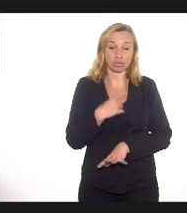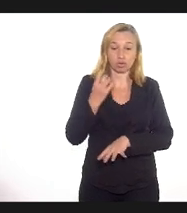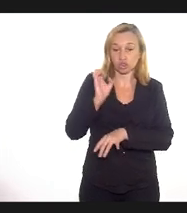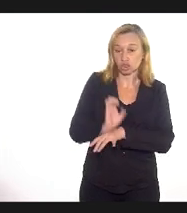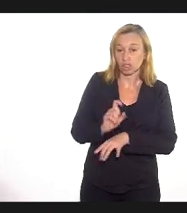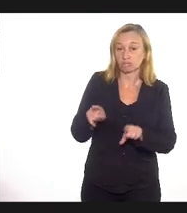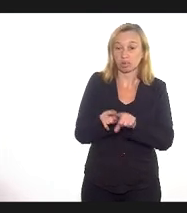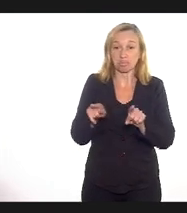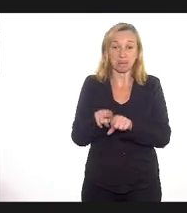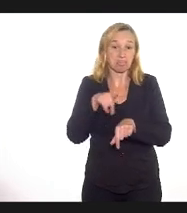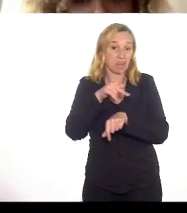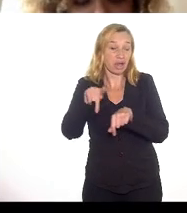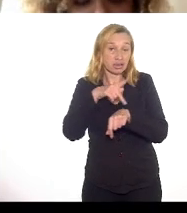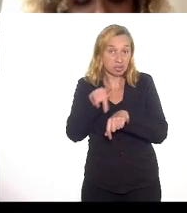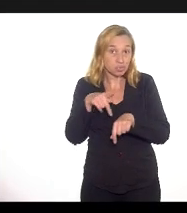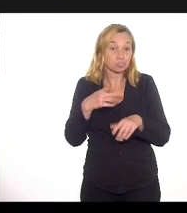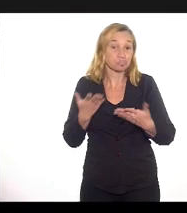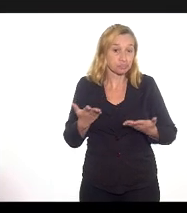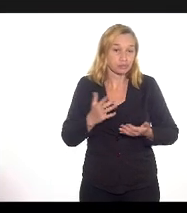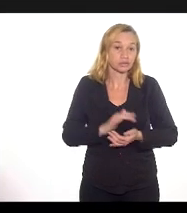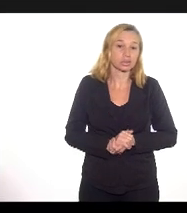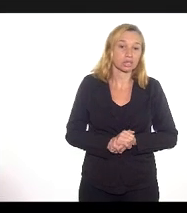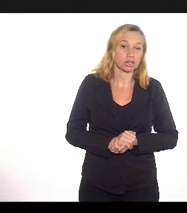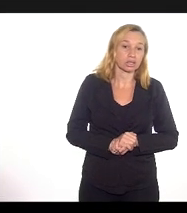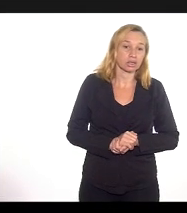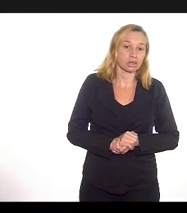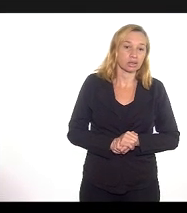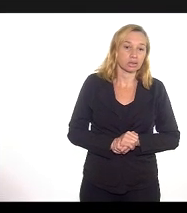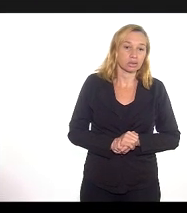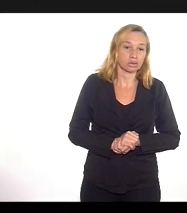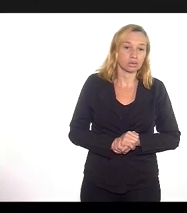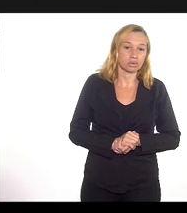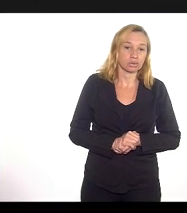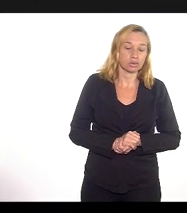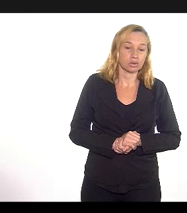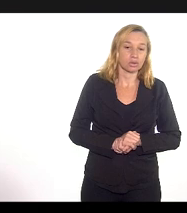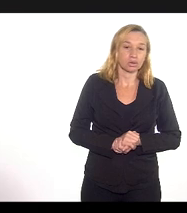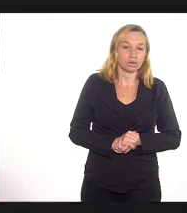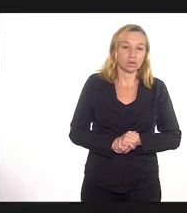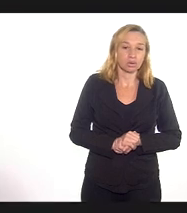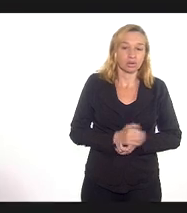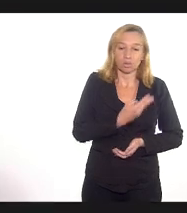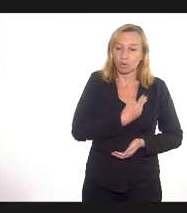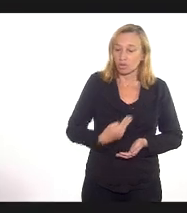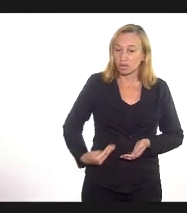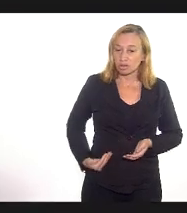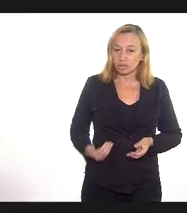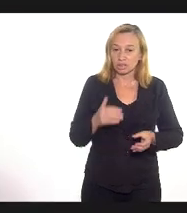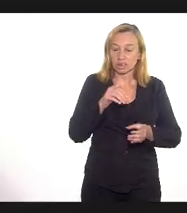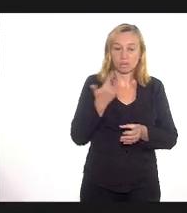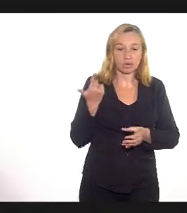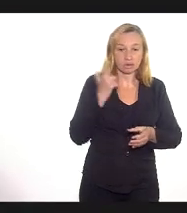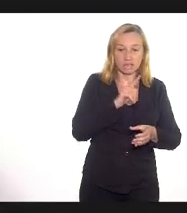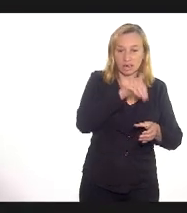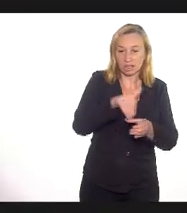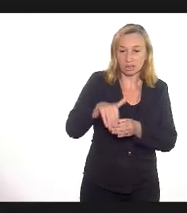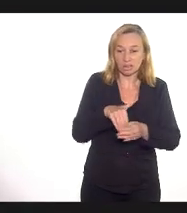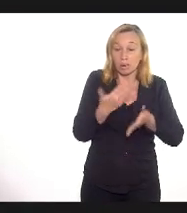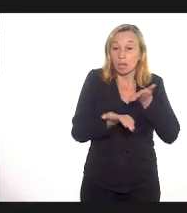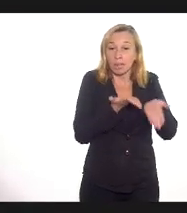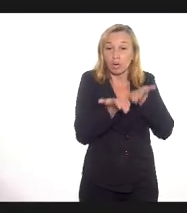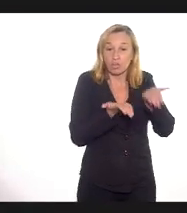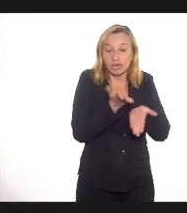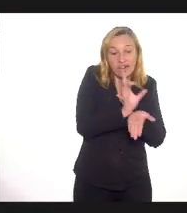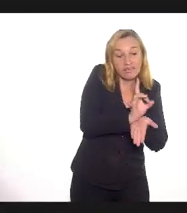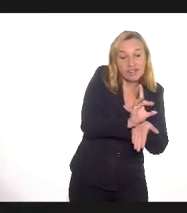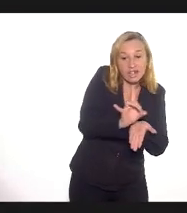do nosso país. O governante ele ganha a eleição para poder nomear uma pessoa gabaritada para cuidar de